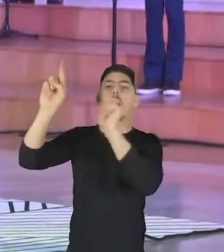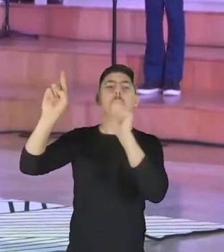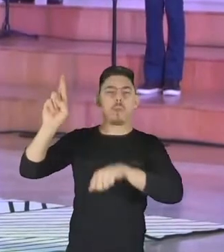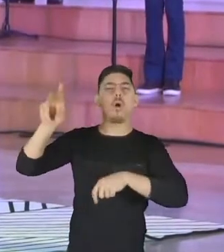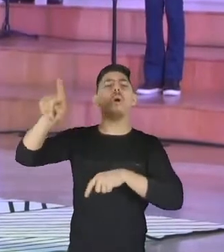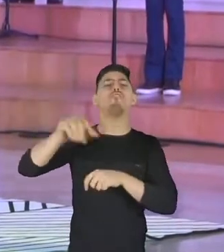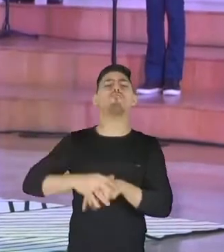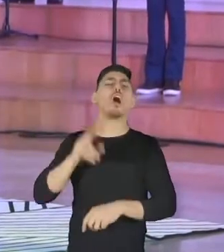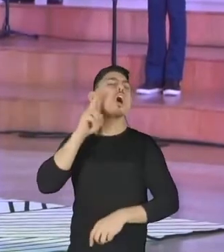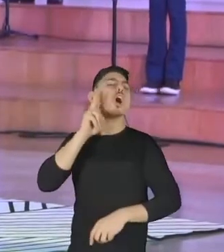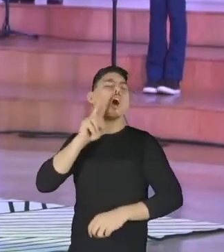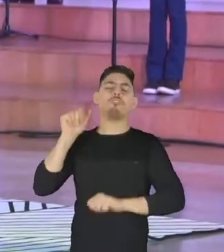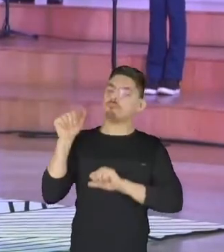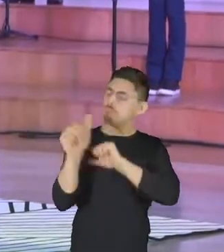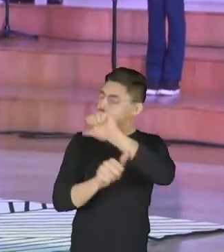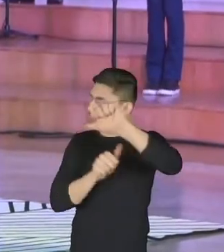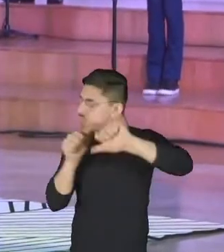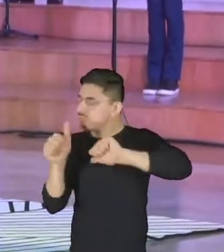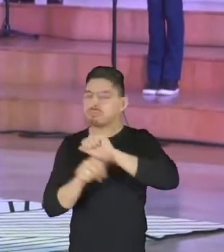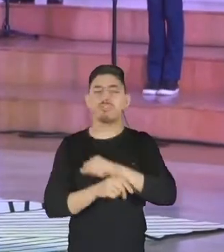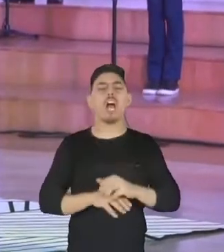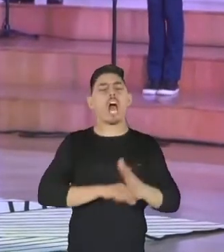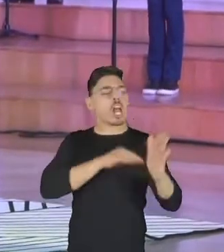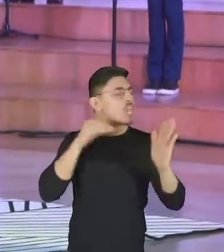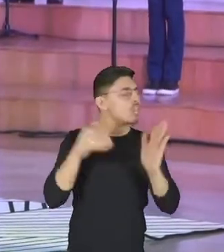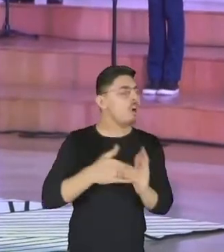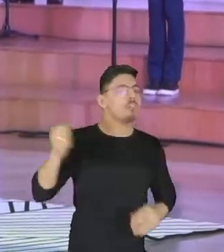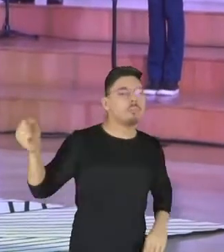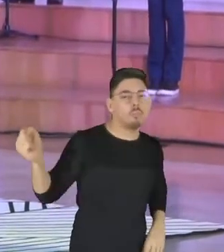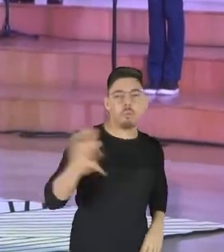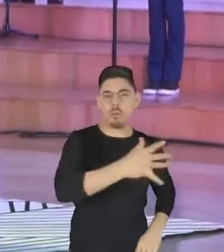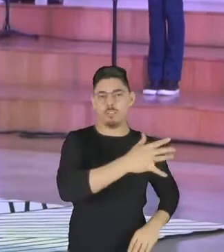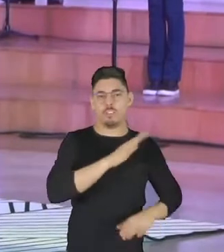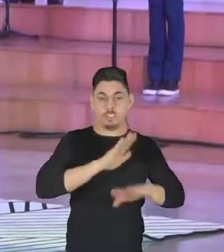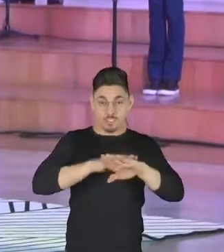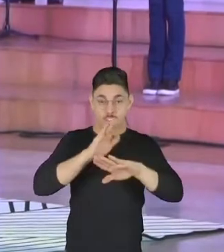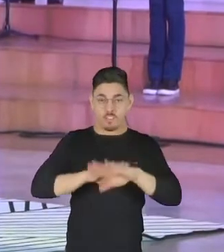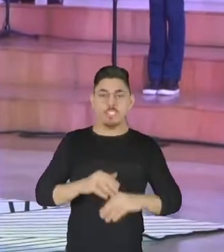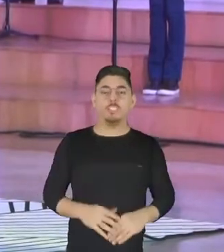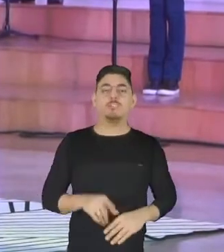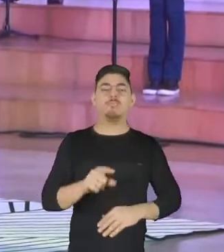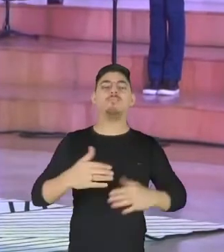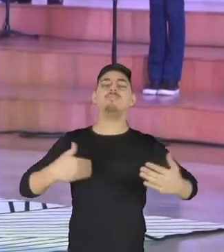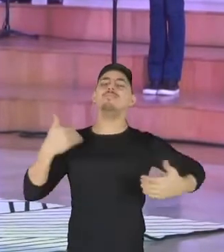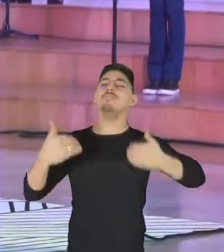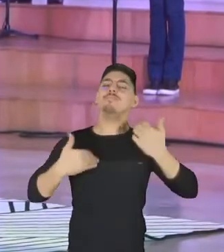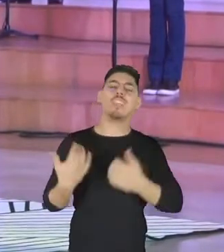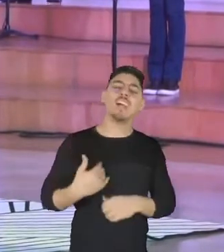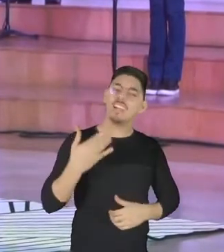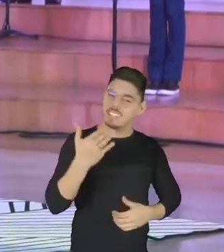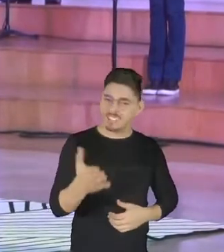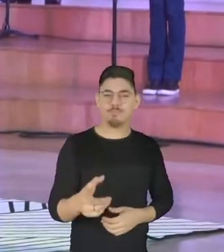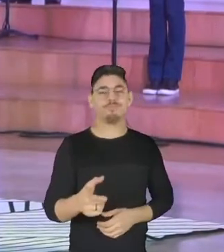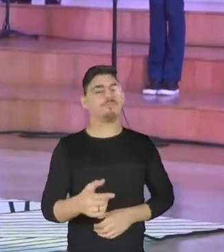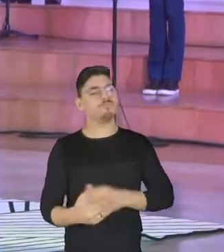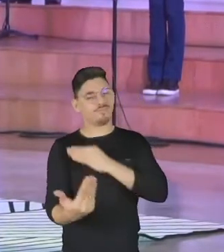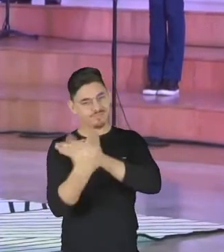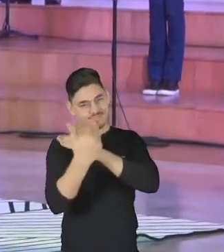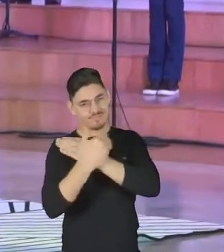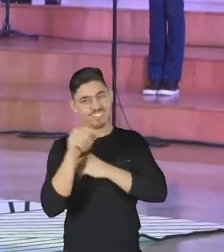nossa história e fazer novas todas as coisas. Que alegria é ter você com a gente